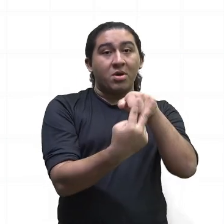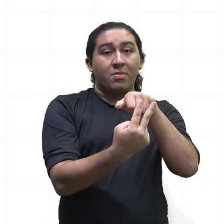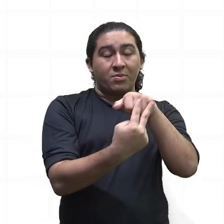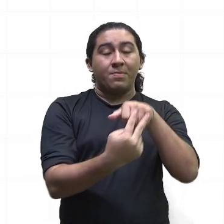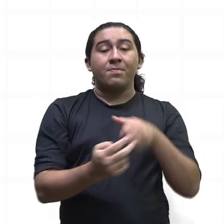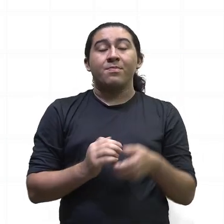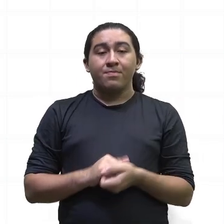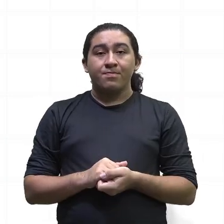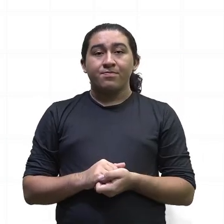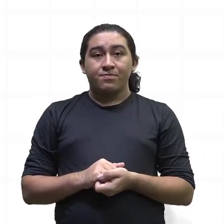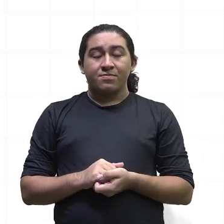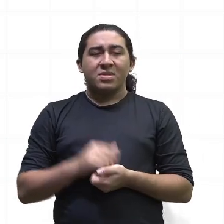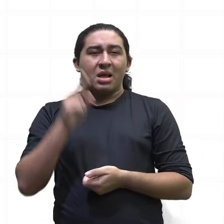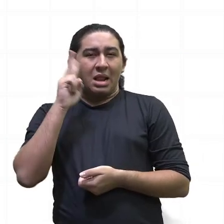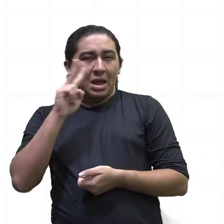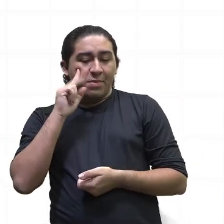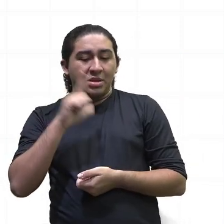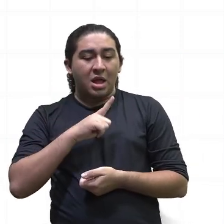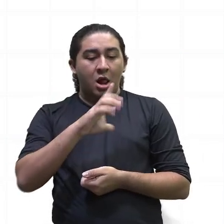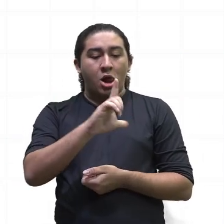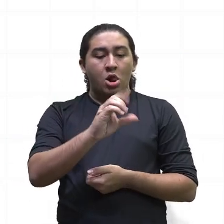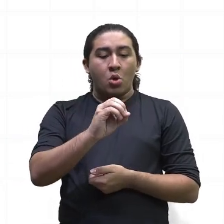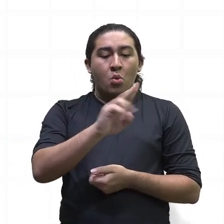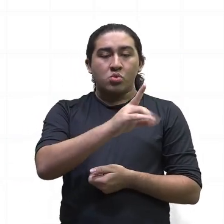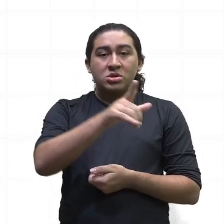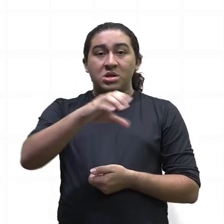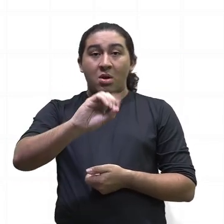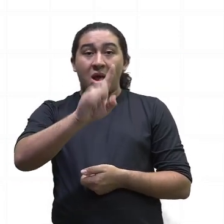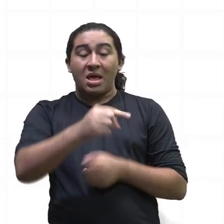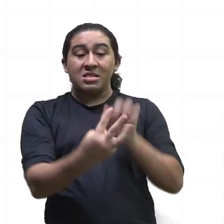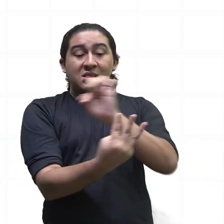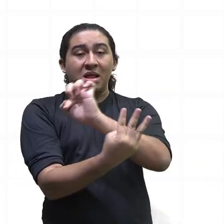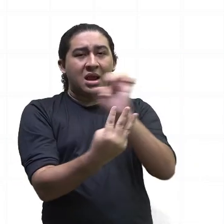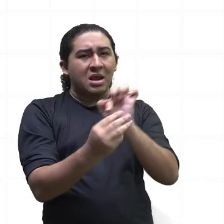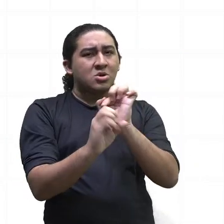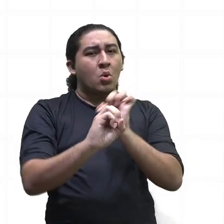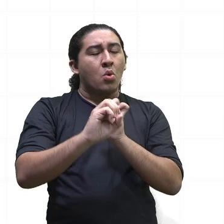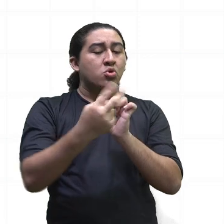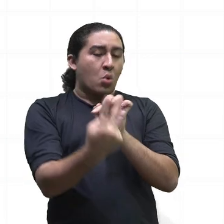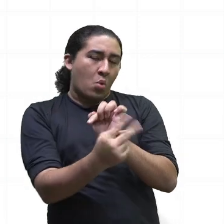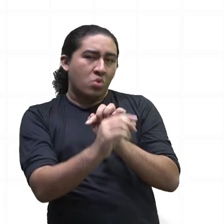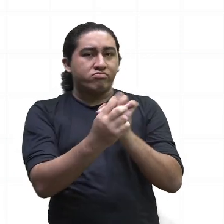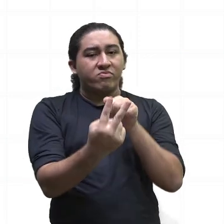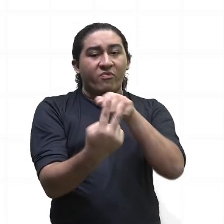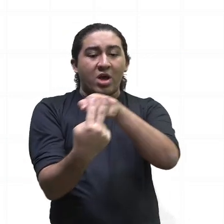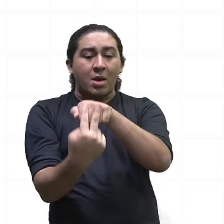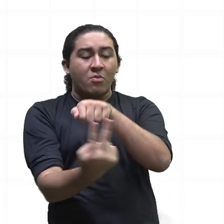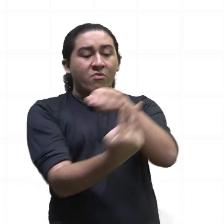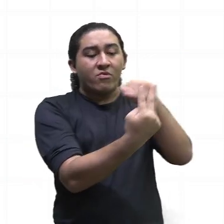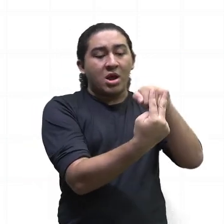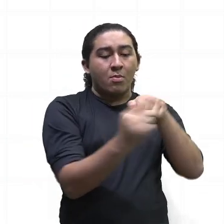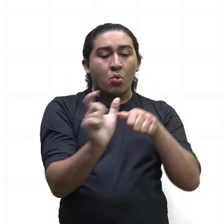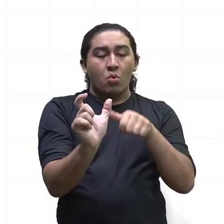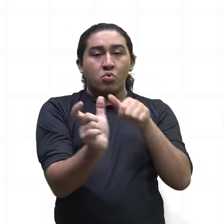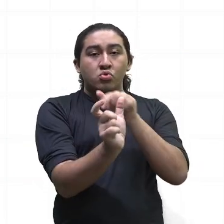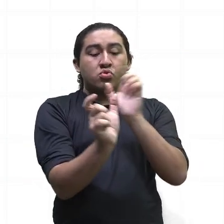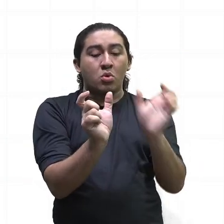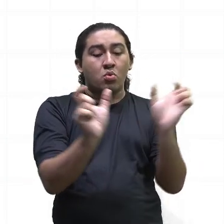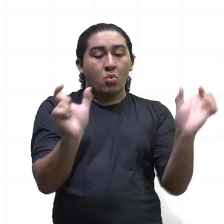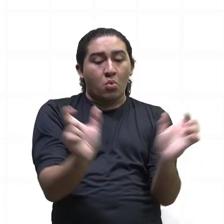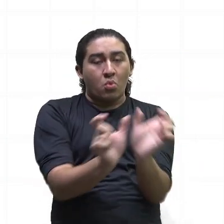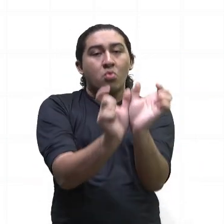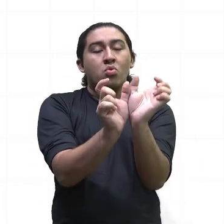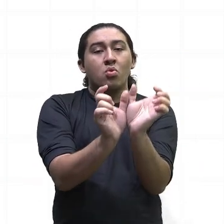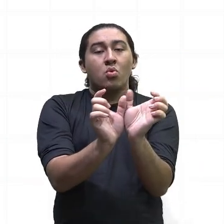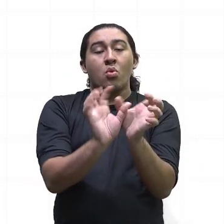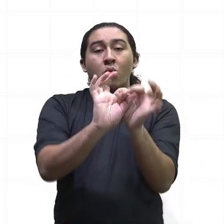verbal. Locução verbal é quando nós temos ali 2 ou 3 verbos, né? Compondo um único significado.